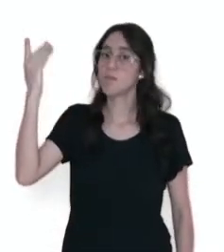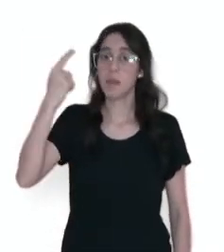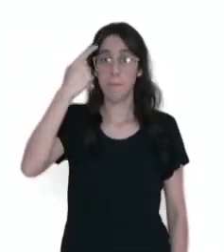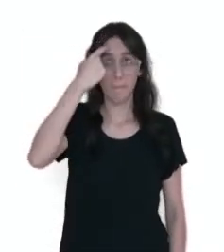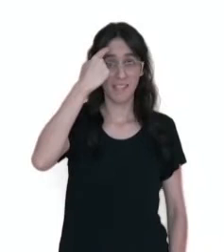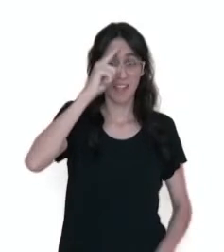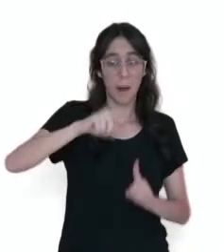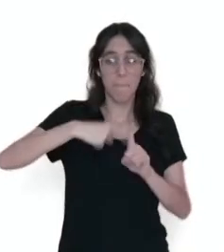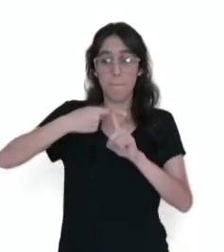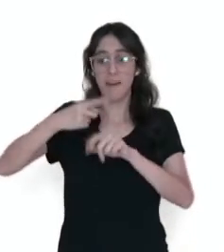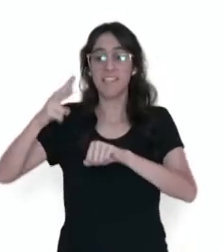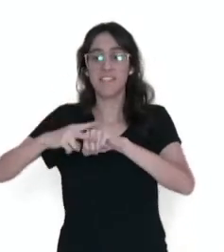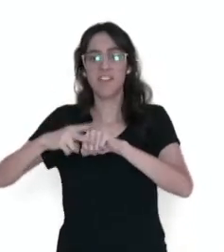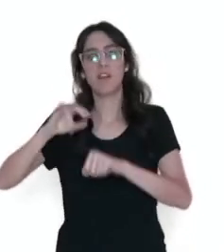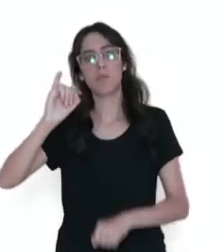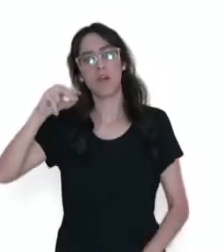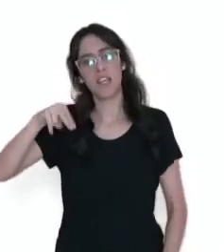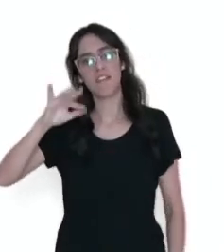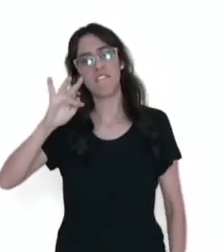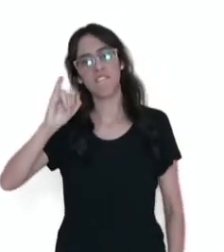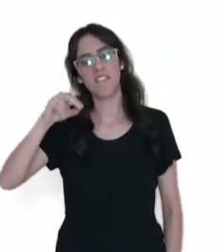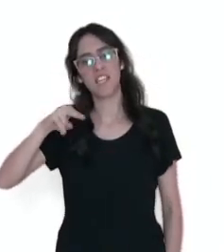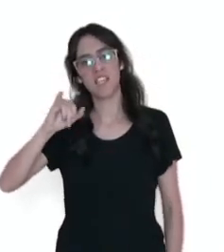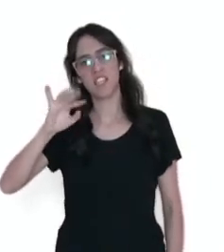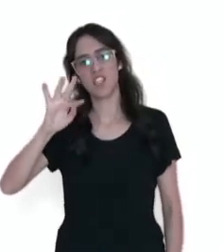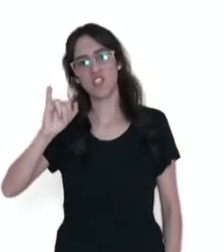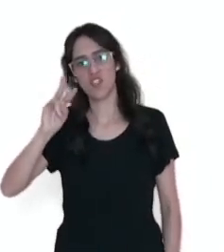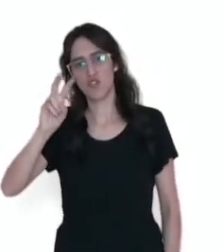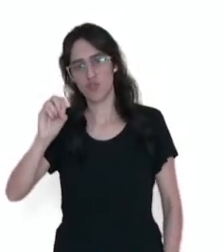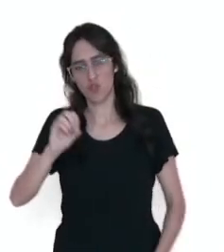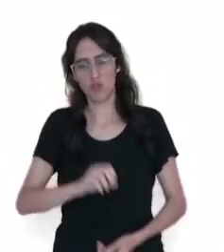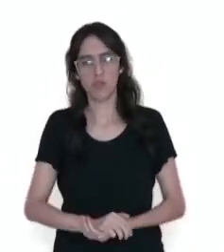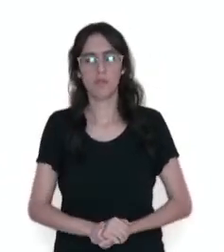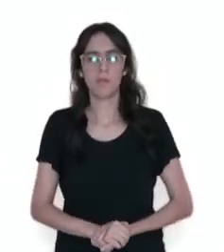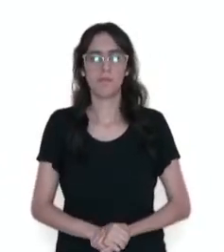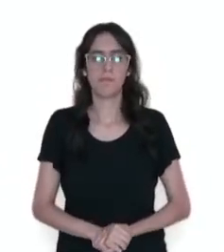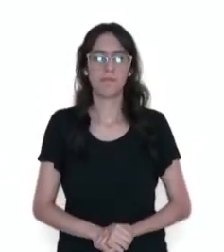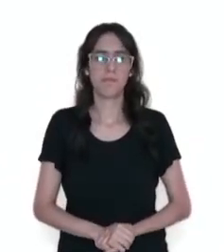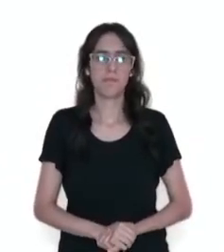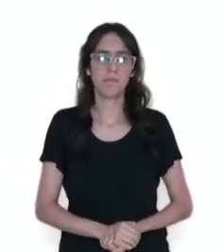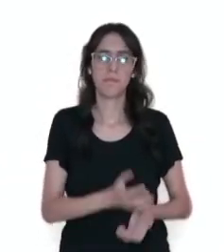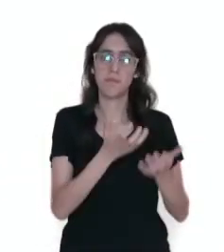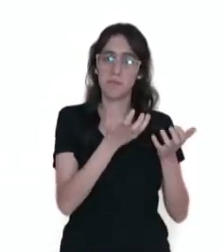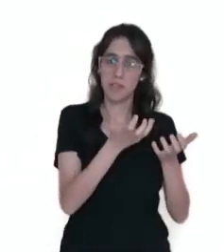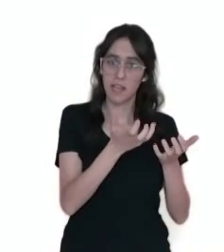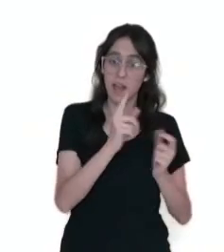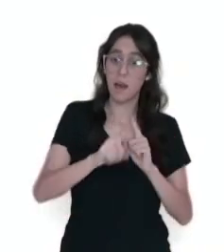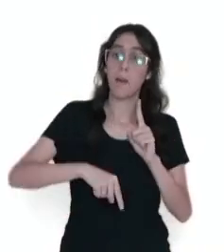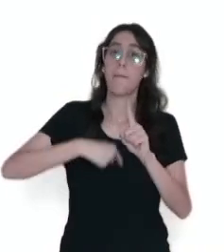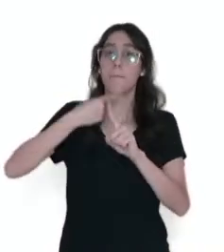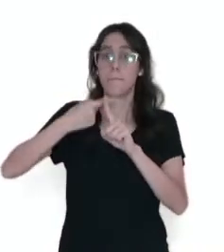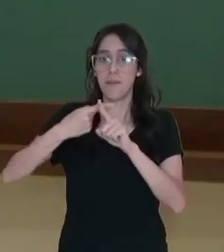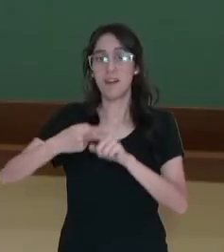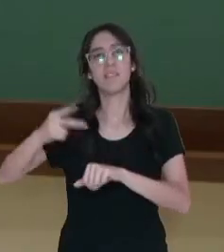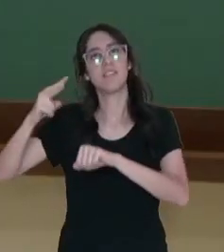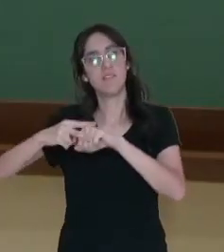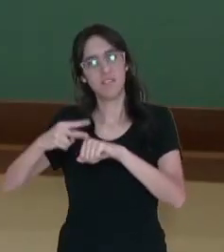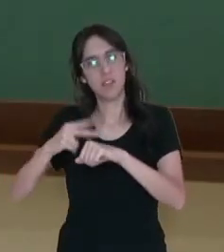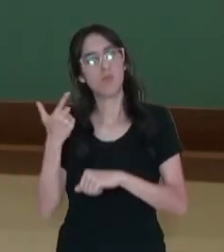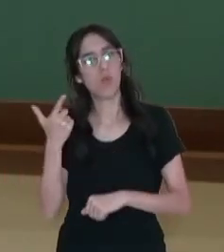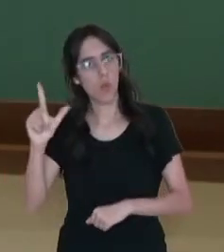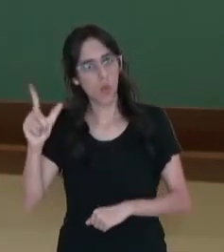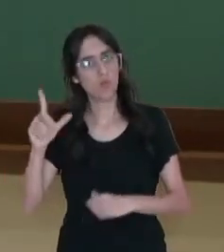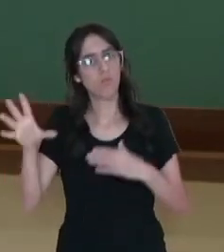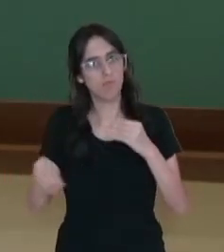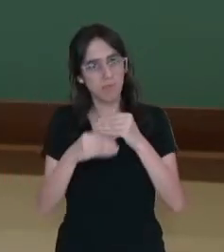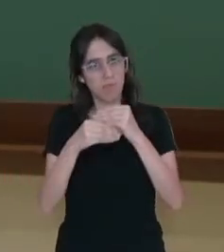infinitivo. Se usa para expressar a intenção de fazer algo. Querer, mas el verbo em infinitivo,